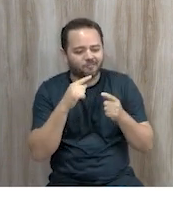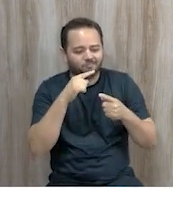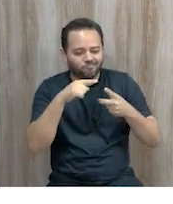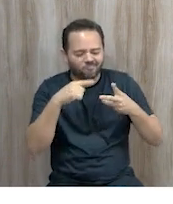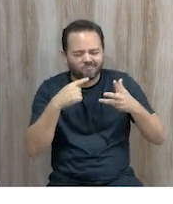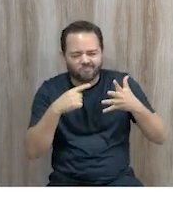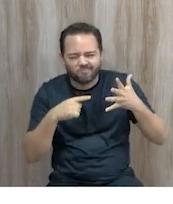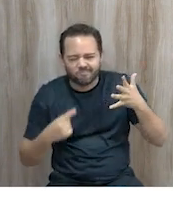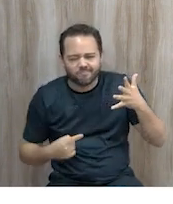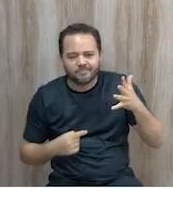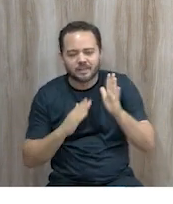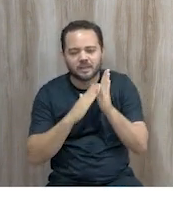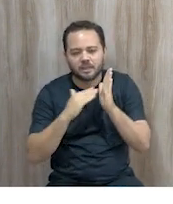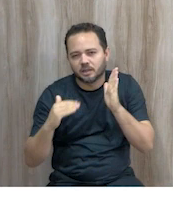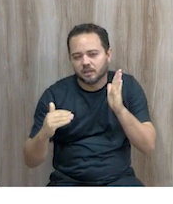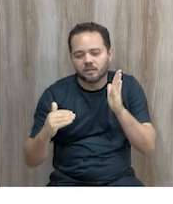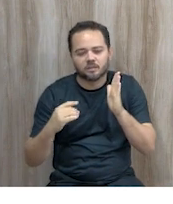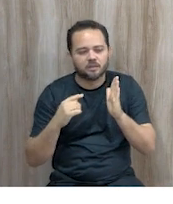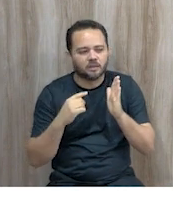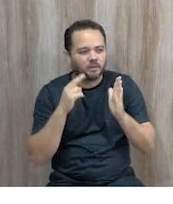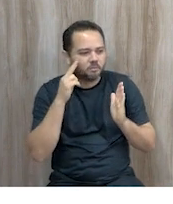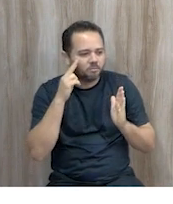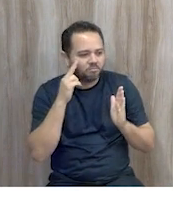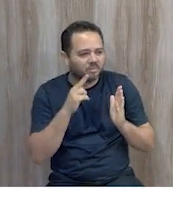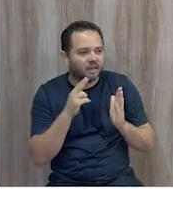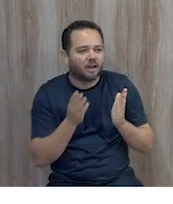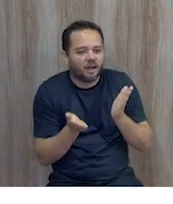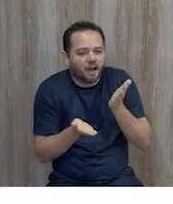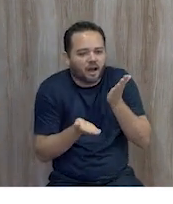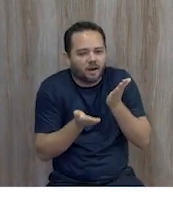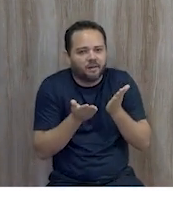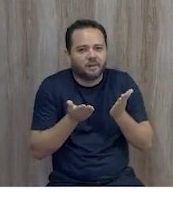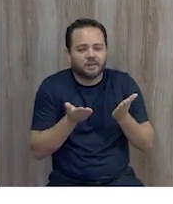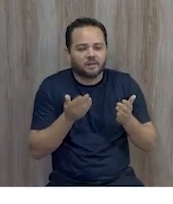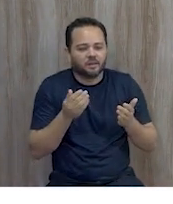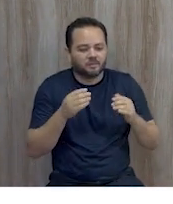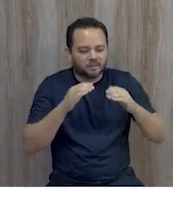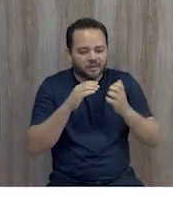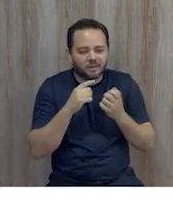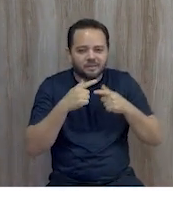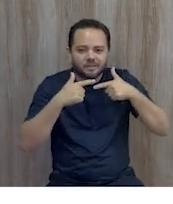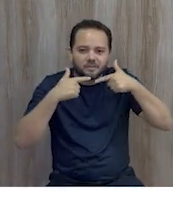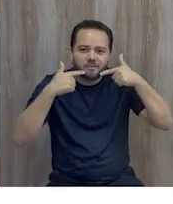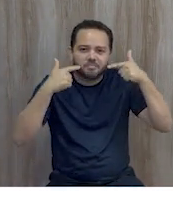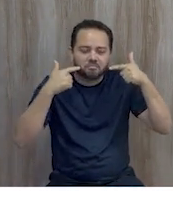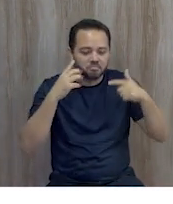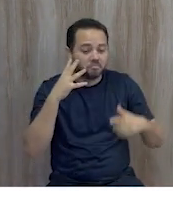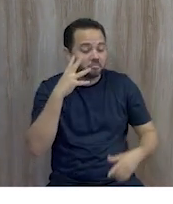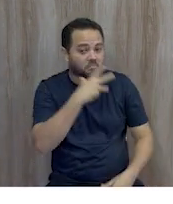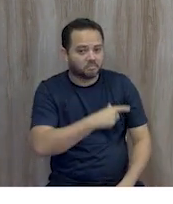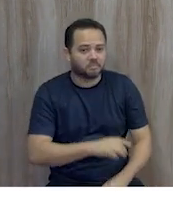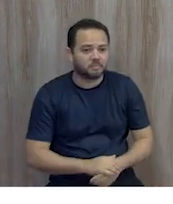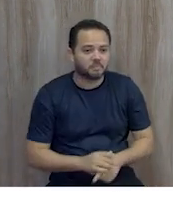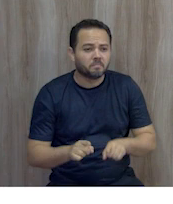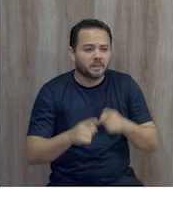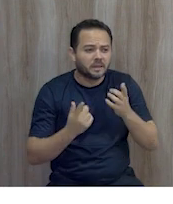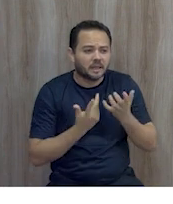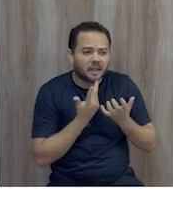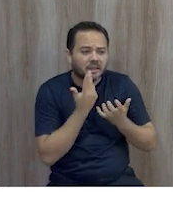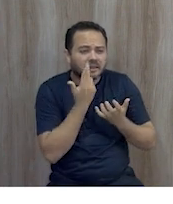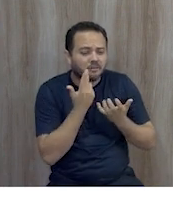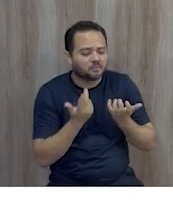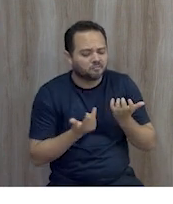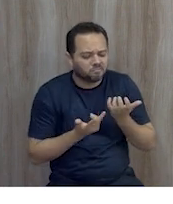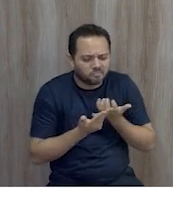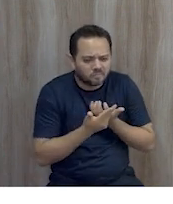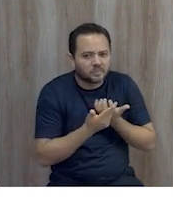seguir para eu realmente ter a harmonia do sorriso do paciente. Mas, cirurgia plástica